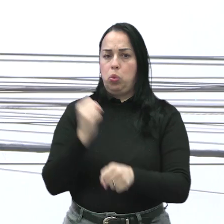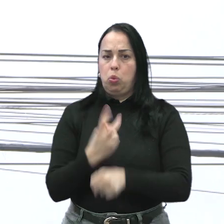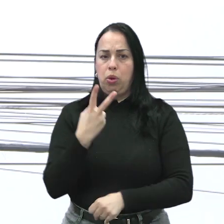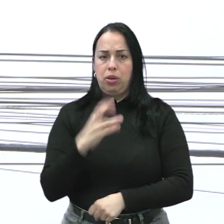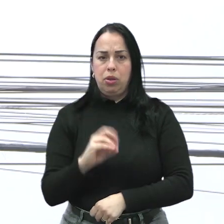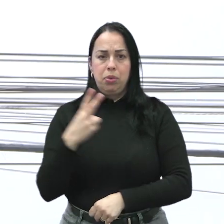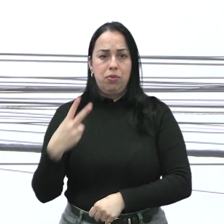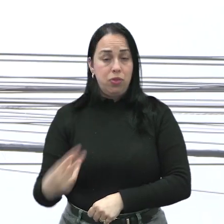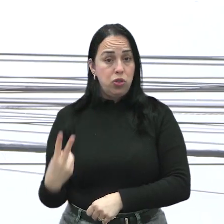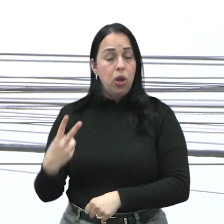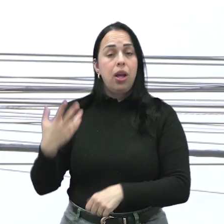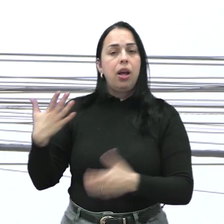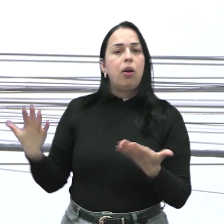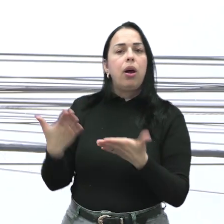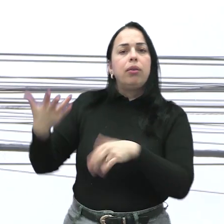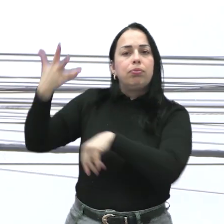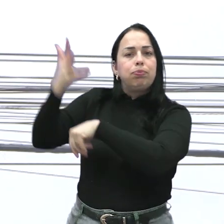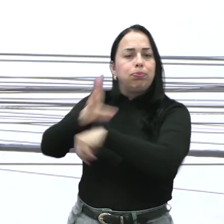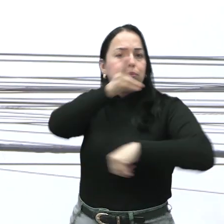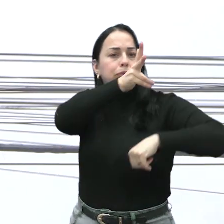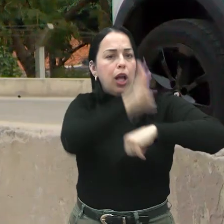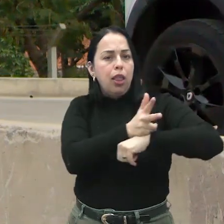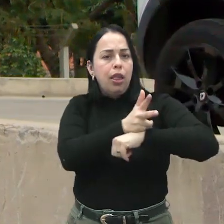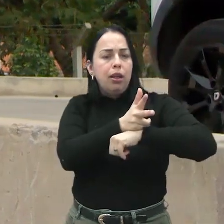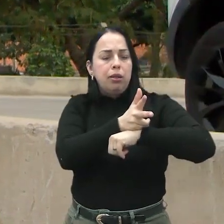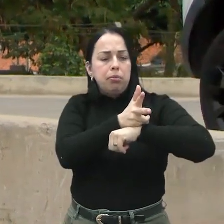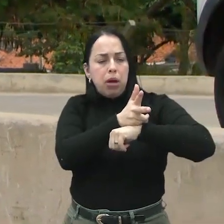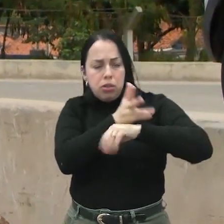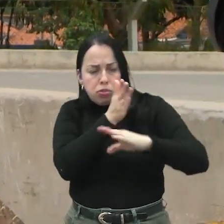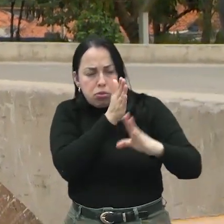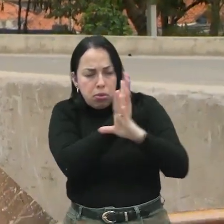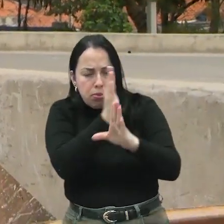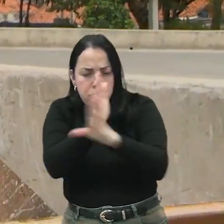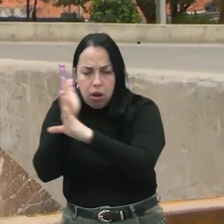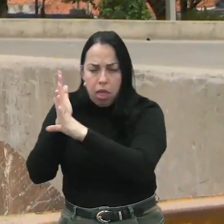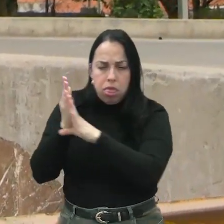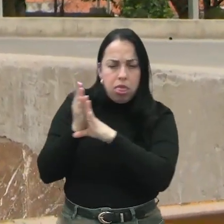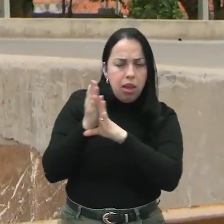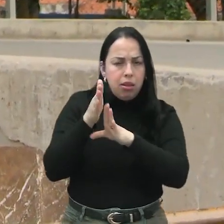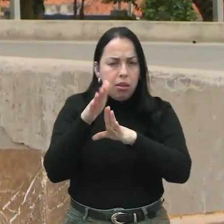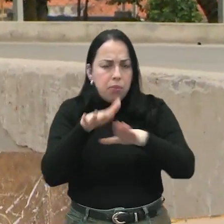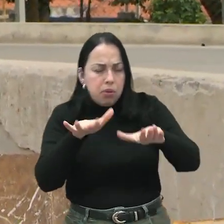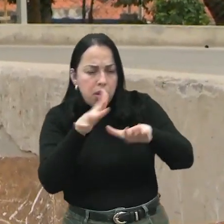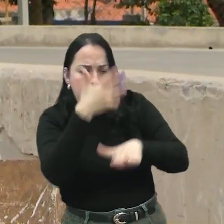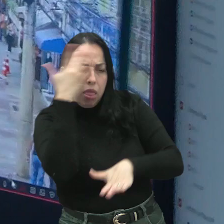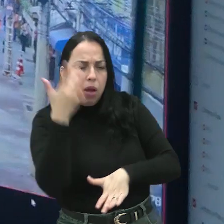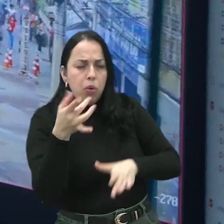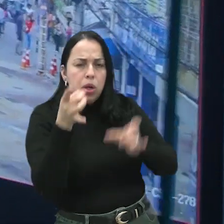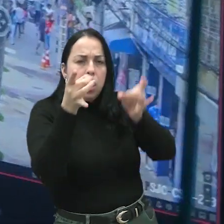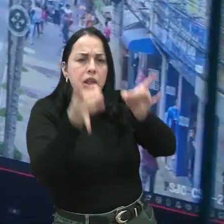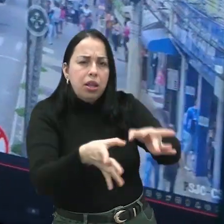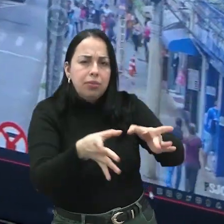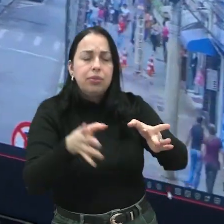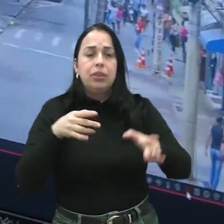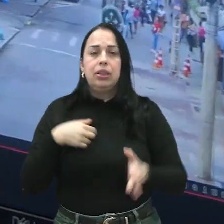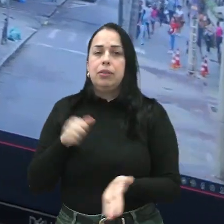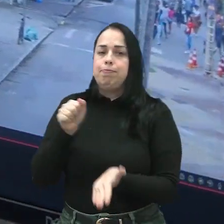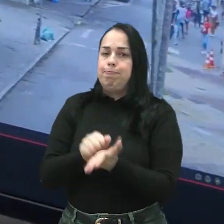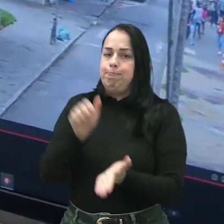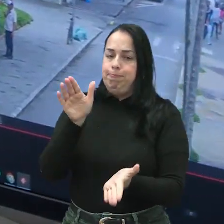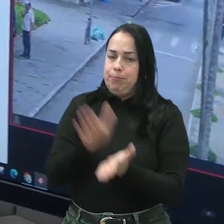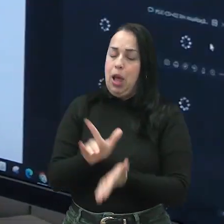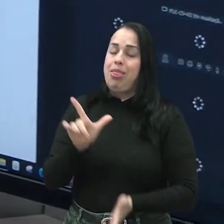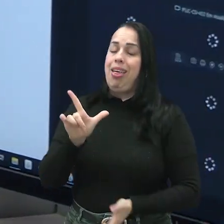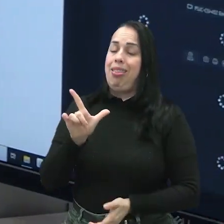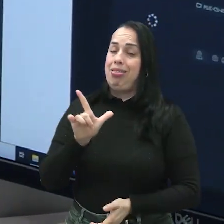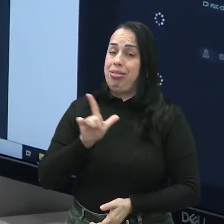de câmeras CSI para monitorar o descarte irregular em áreas verdes da cidade. A infração é passível